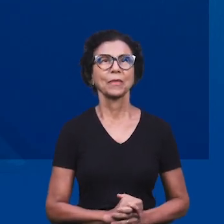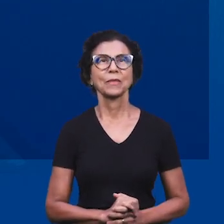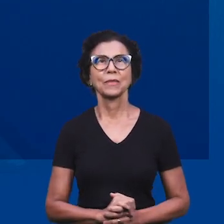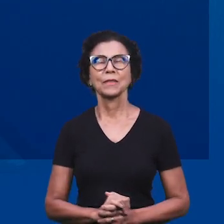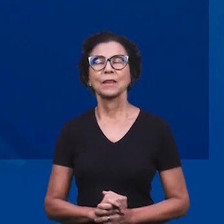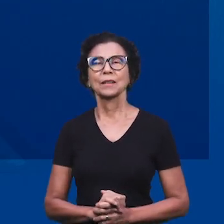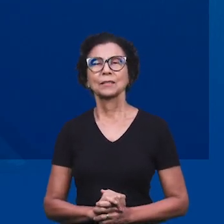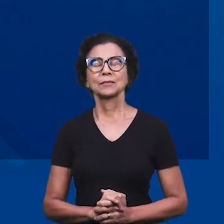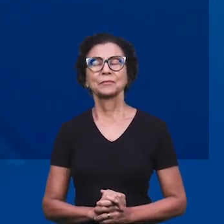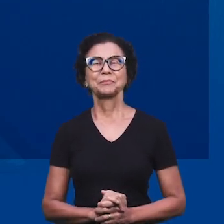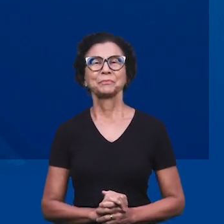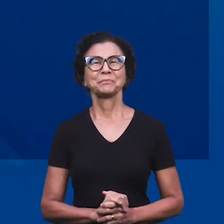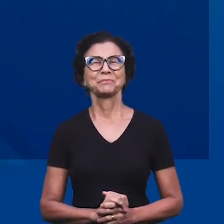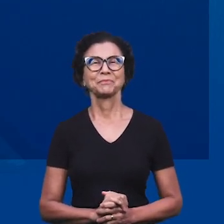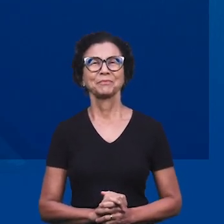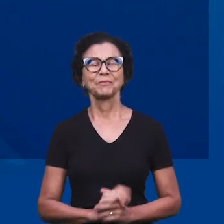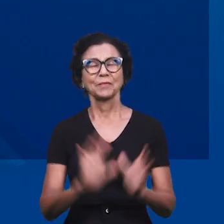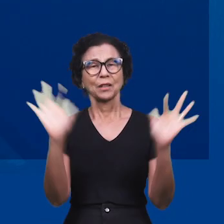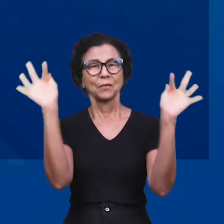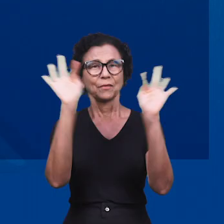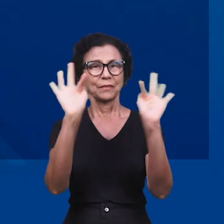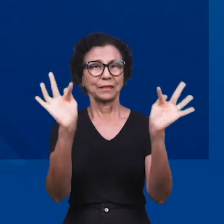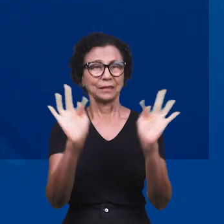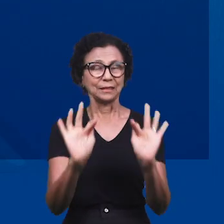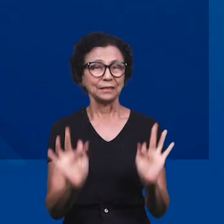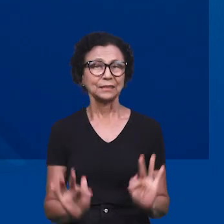porque nosso nome